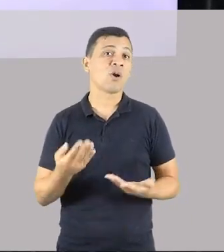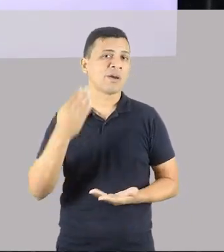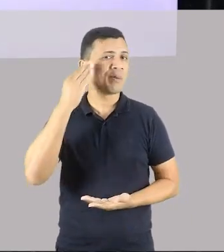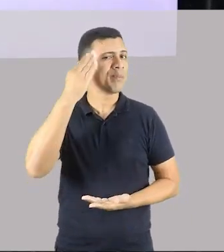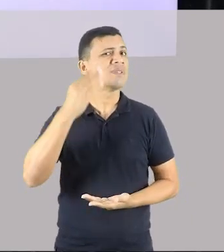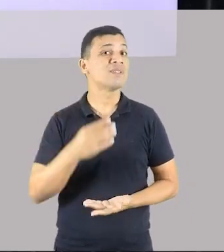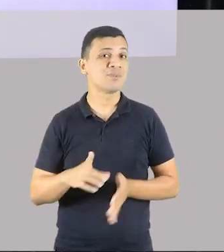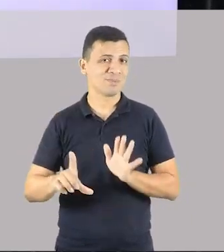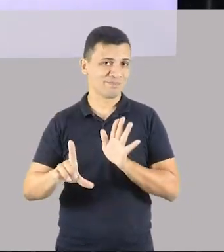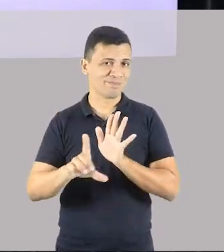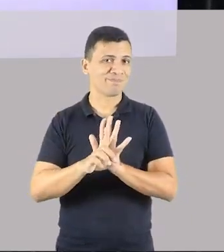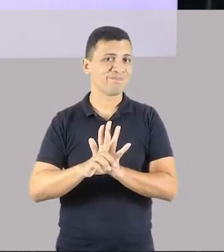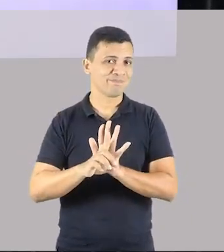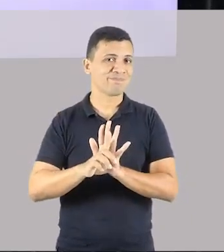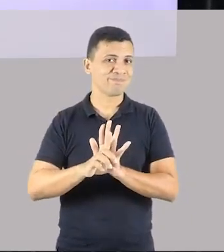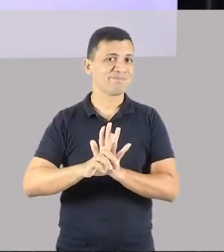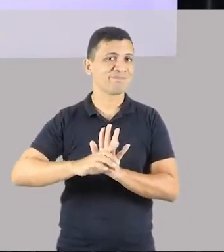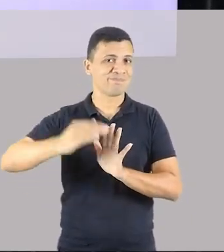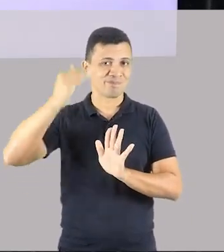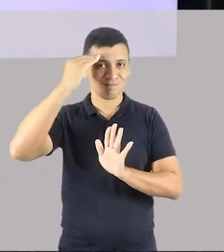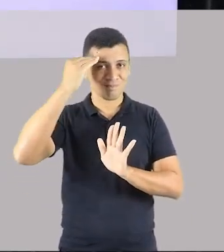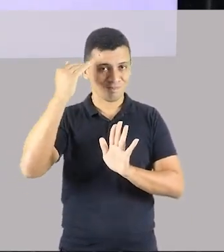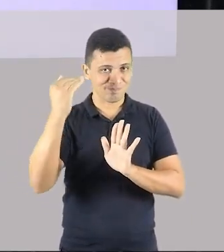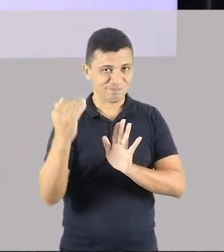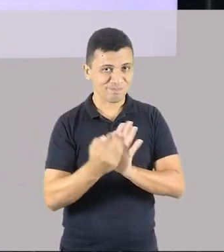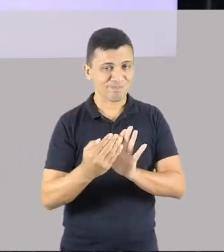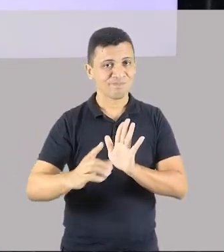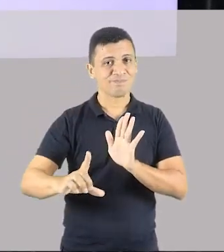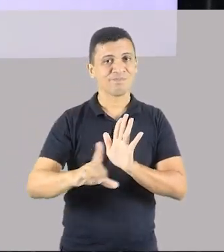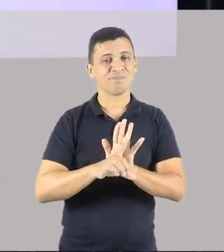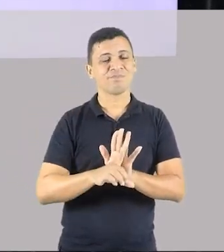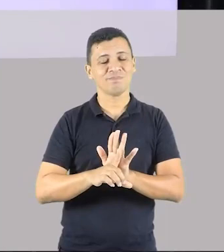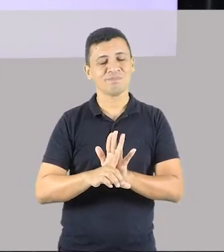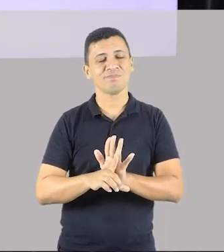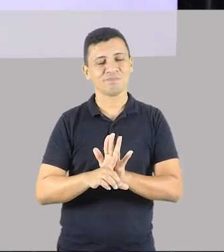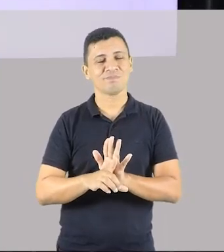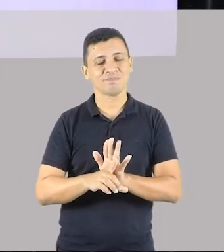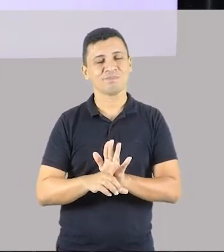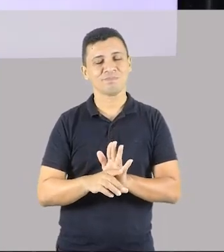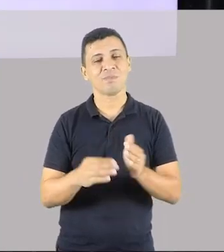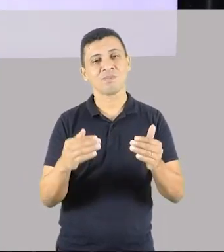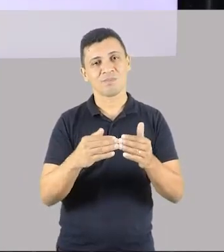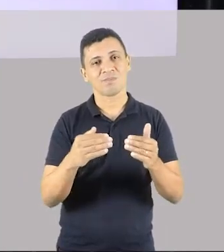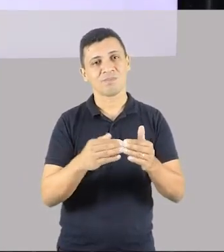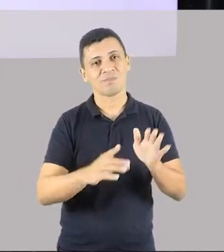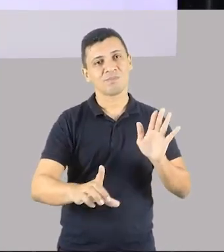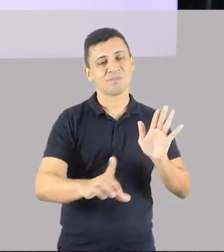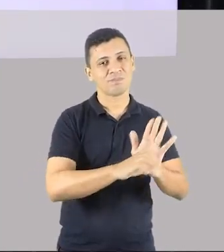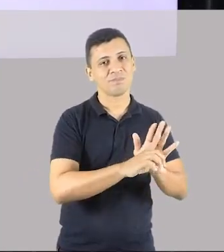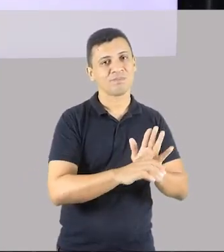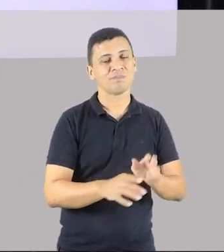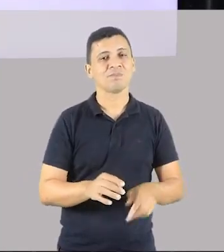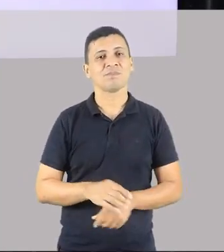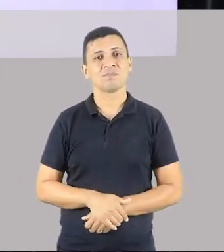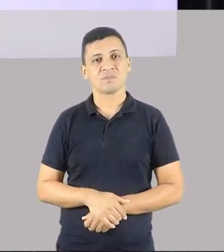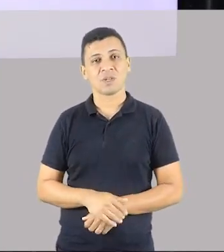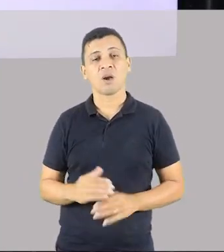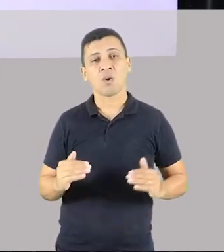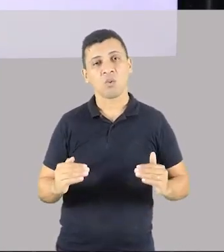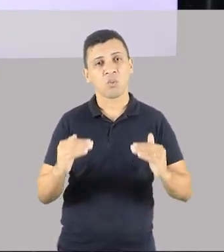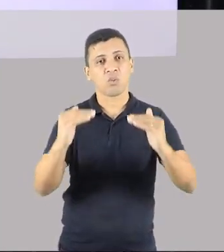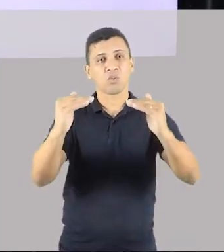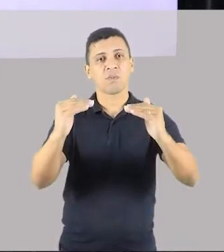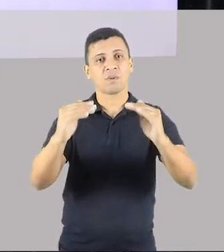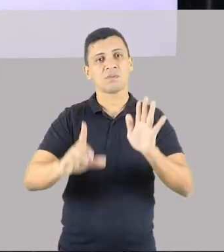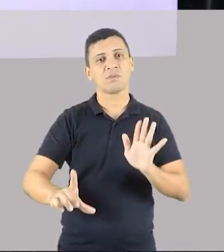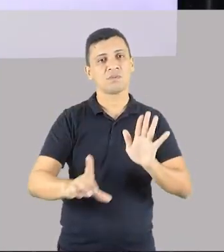princípio da legalidade. A atuação do processo administrativo tem que ser conforme a lei, está abaixo da lei, tem que ser